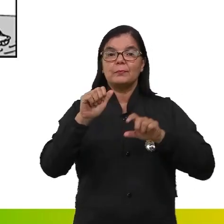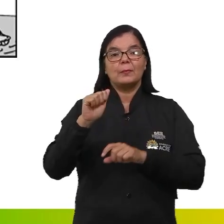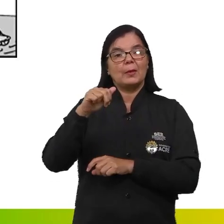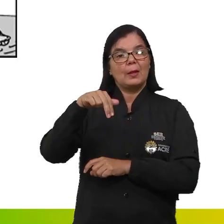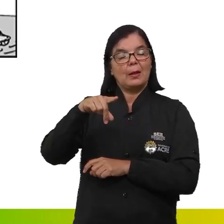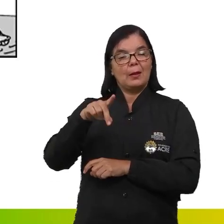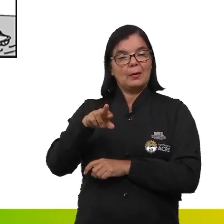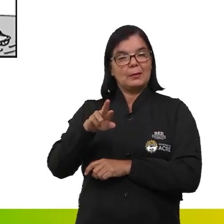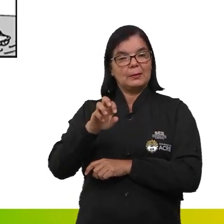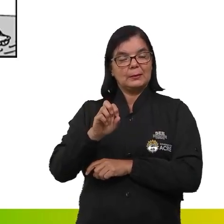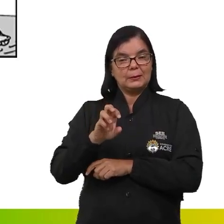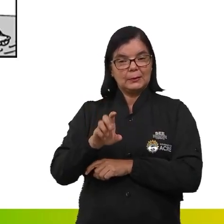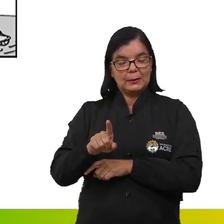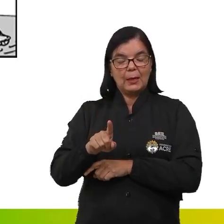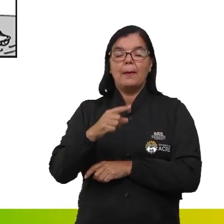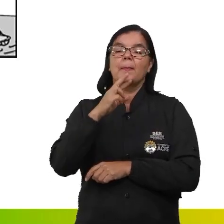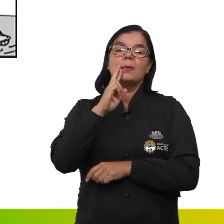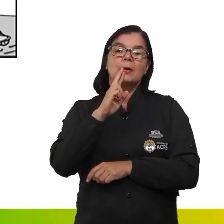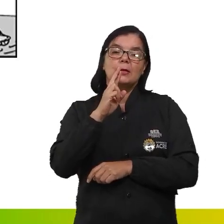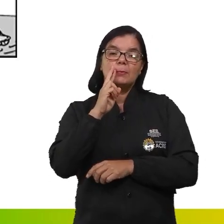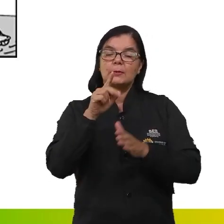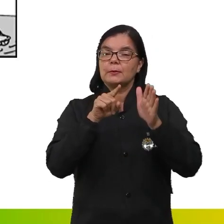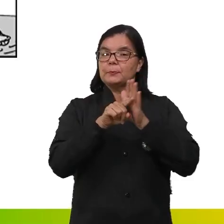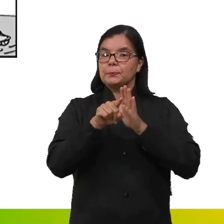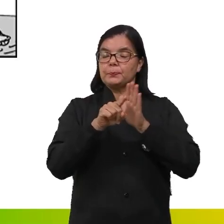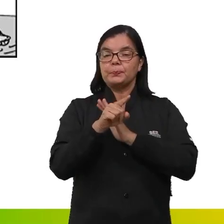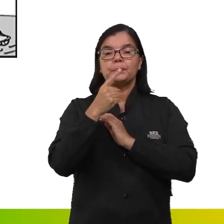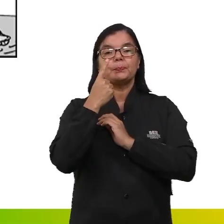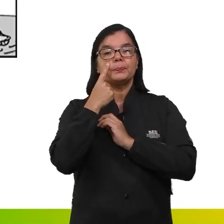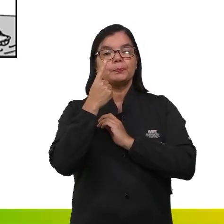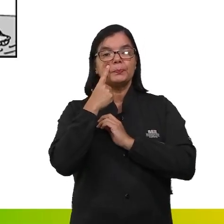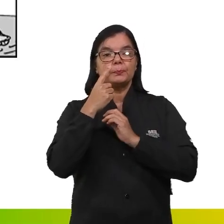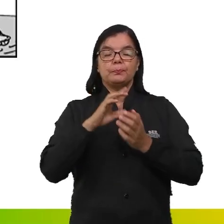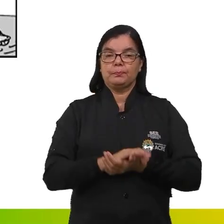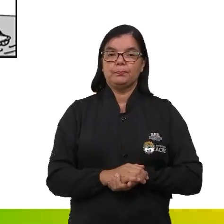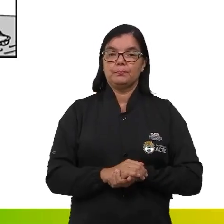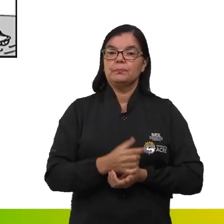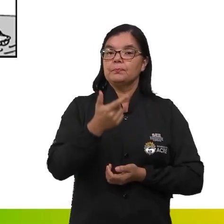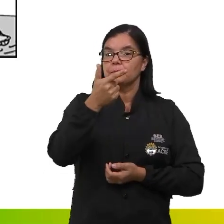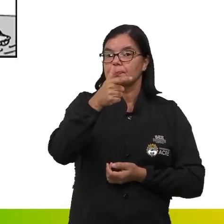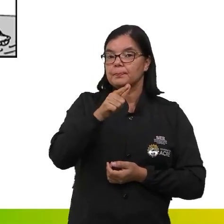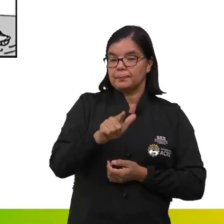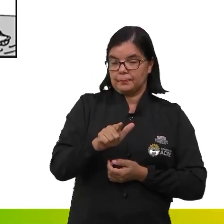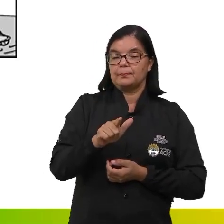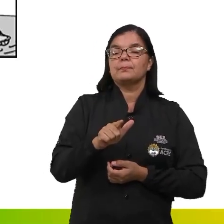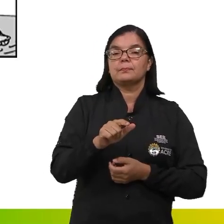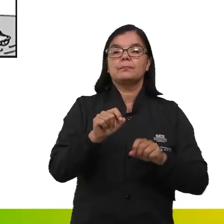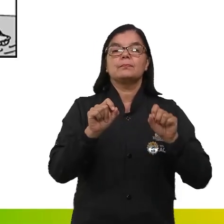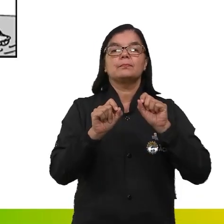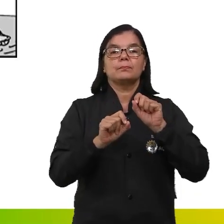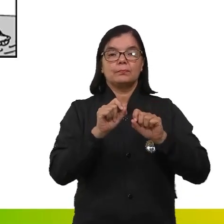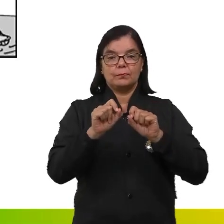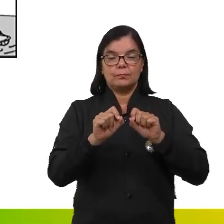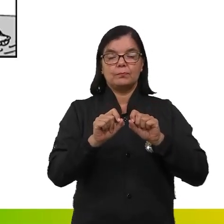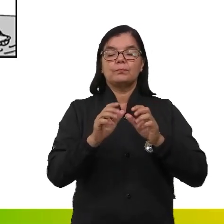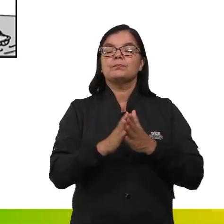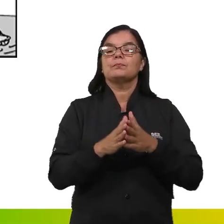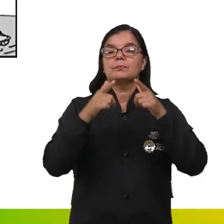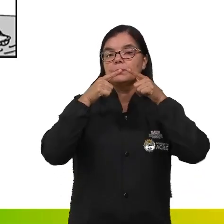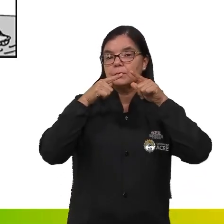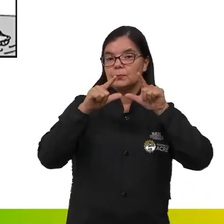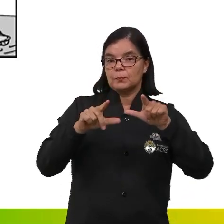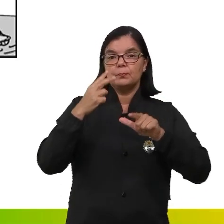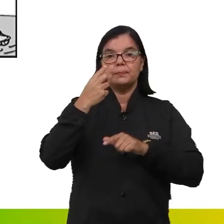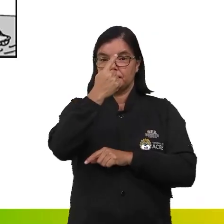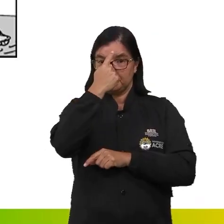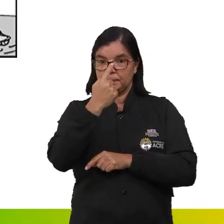para responder à questão. Observa só que aí eu tenho novamente os recursos aí da linguagem verbal, da linguagem